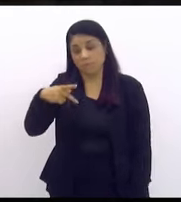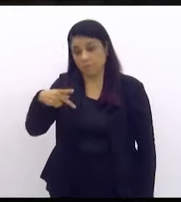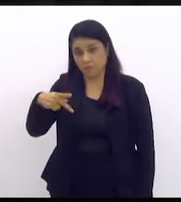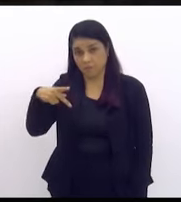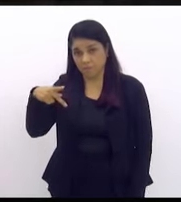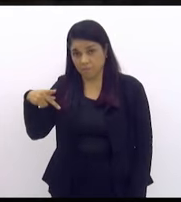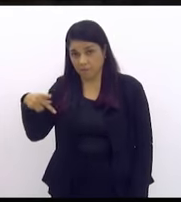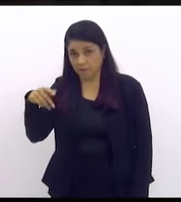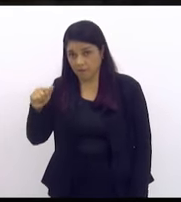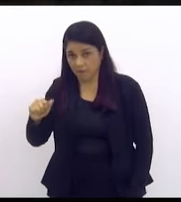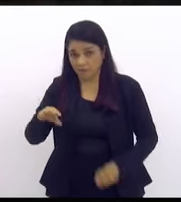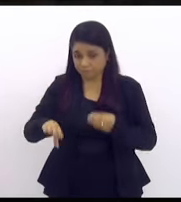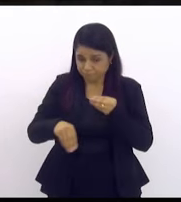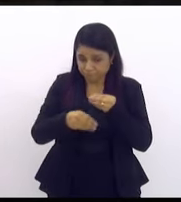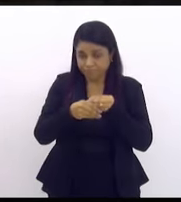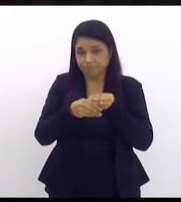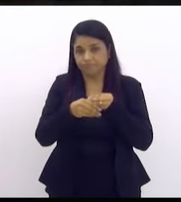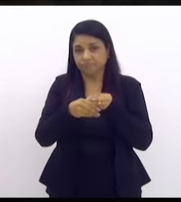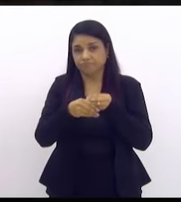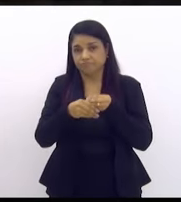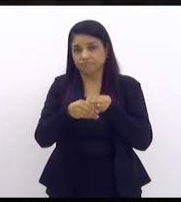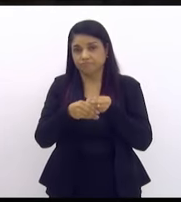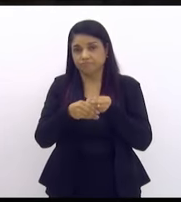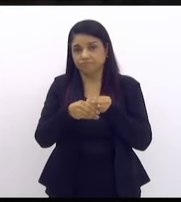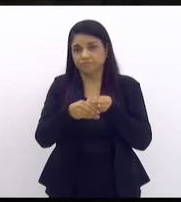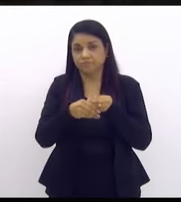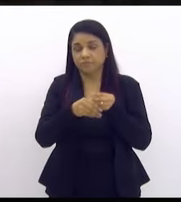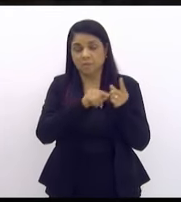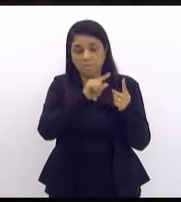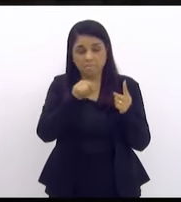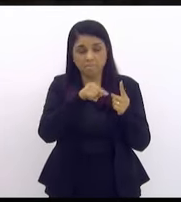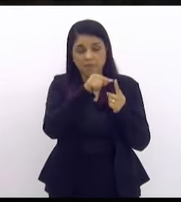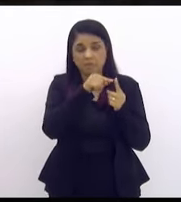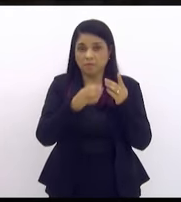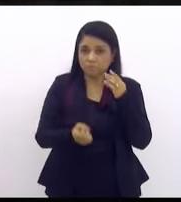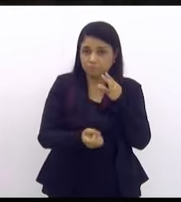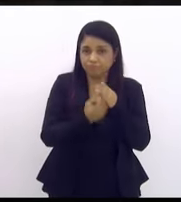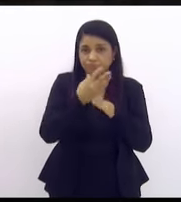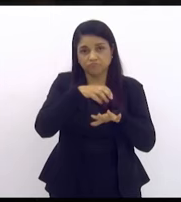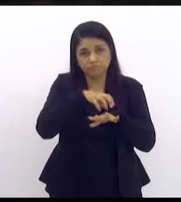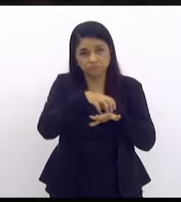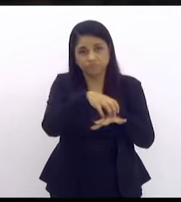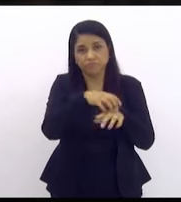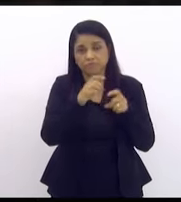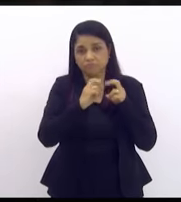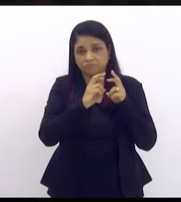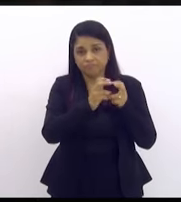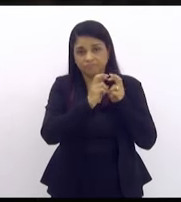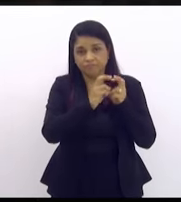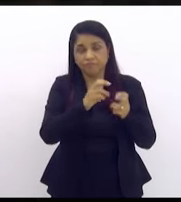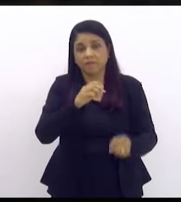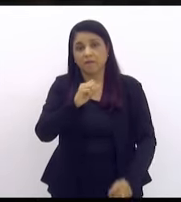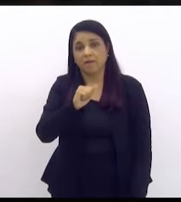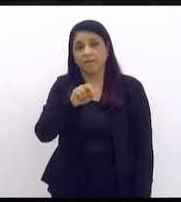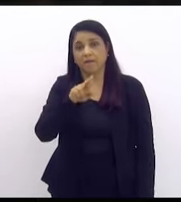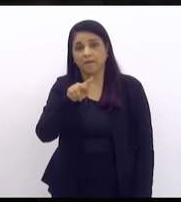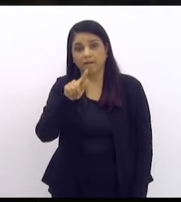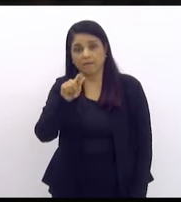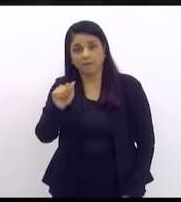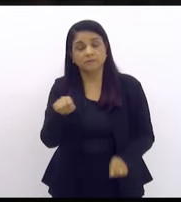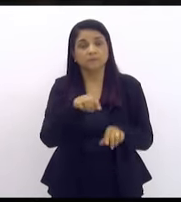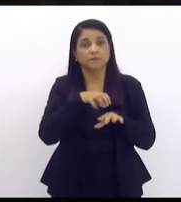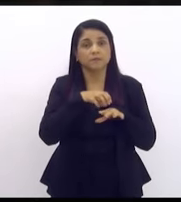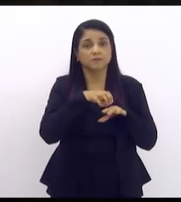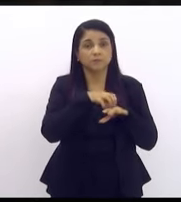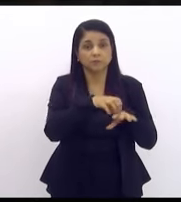PPA fortemente para criar metas para o transporte ferroviário de cargas, como também para o